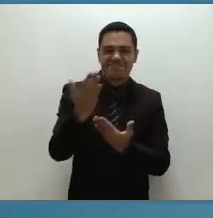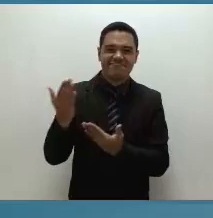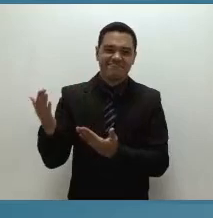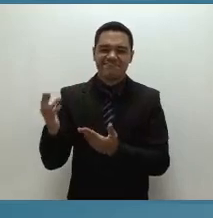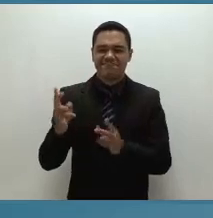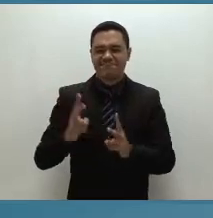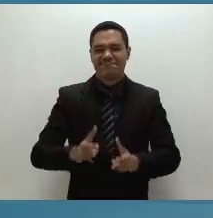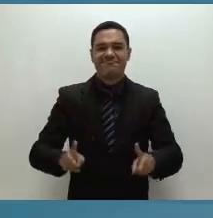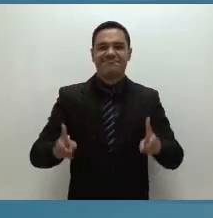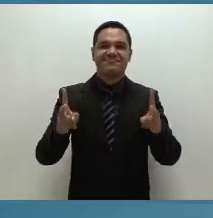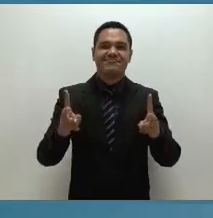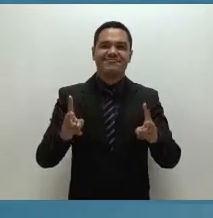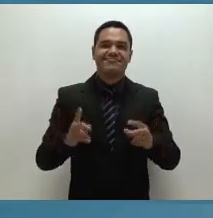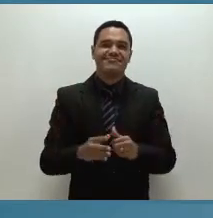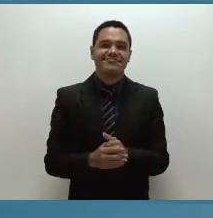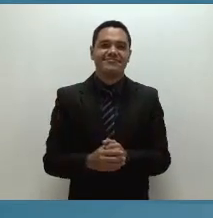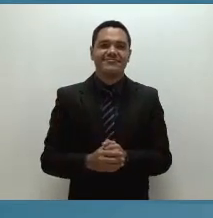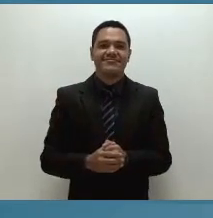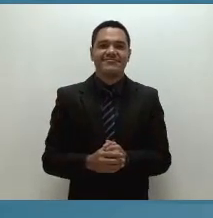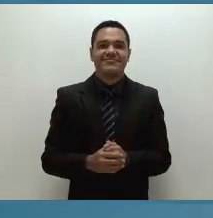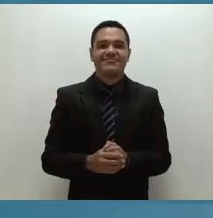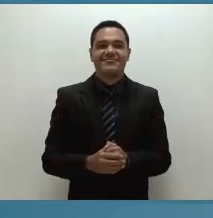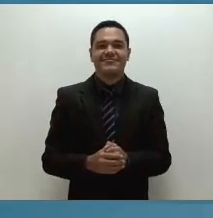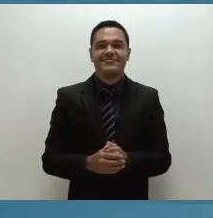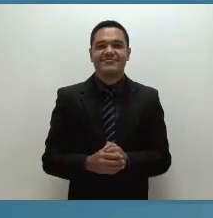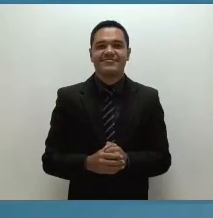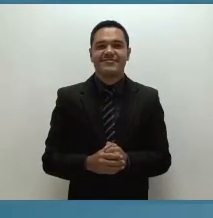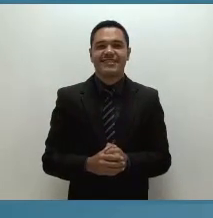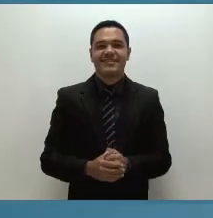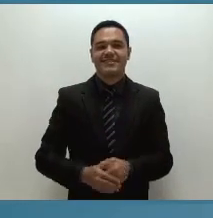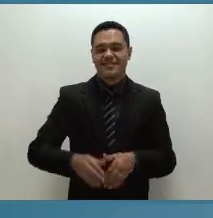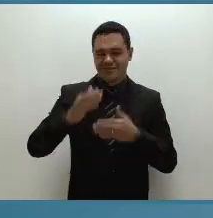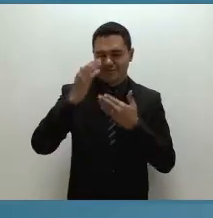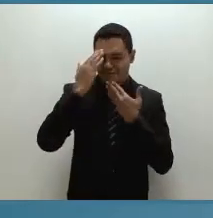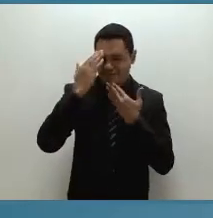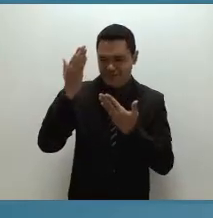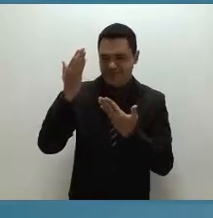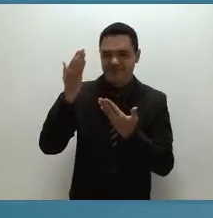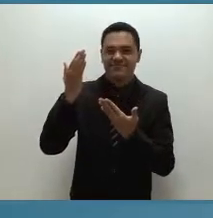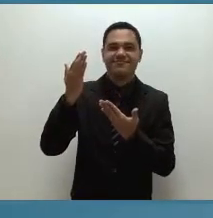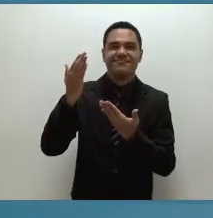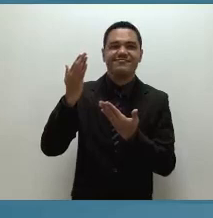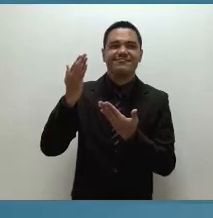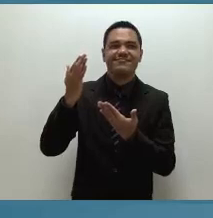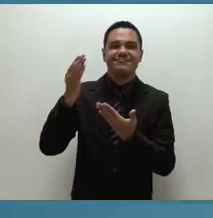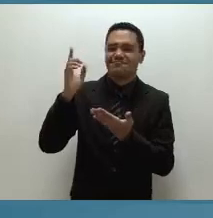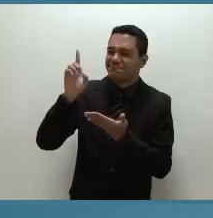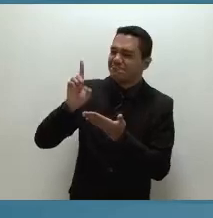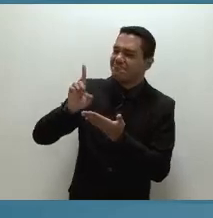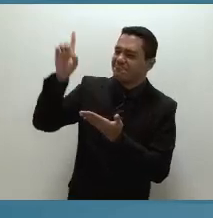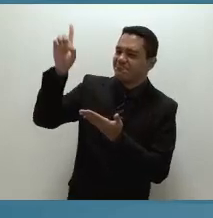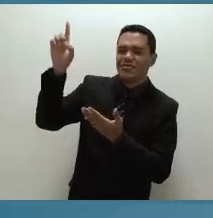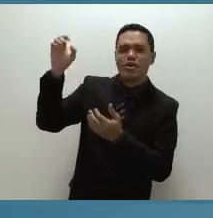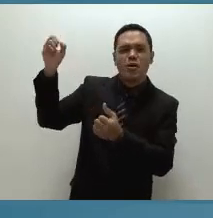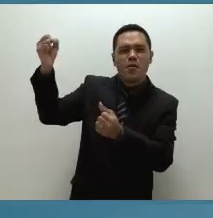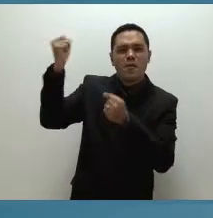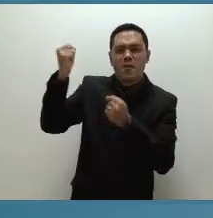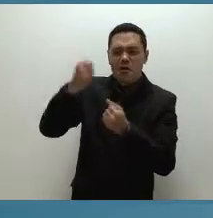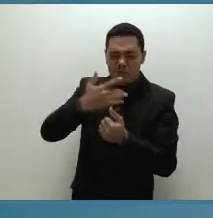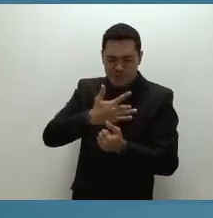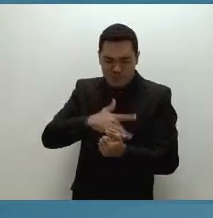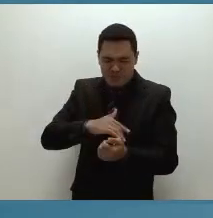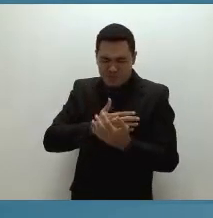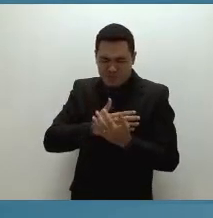sempre, eu agradeço ao Pai, ao Deus poderoso, misericordioso,